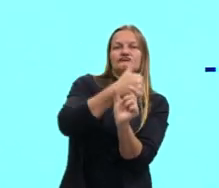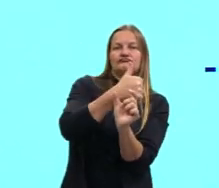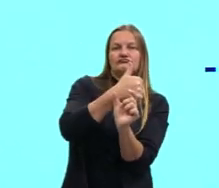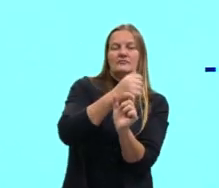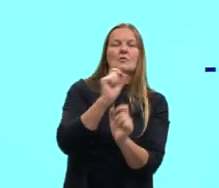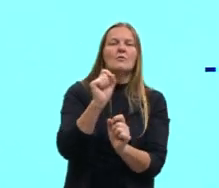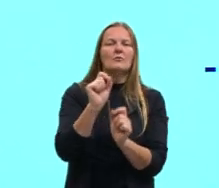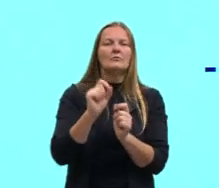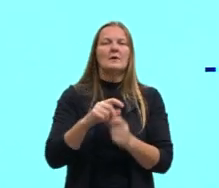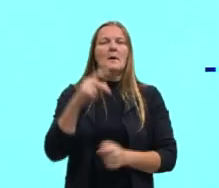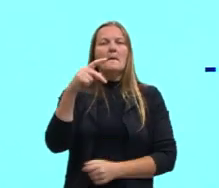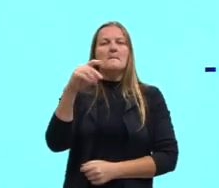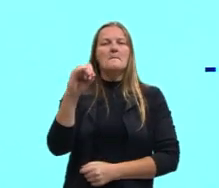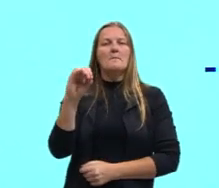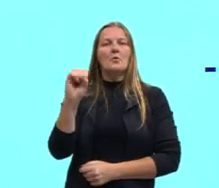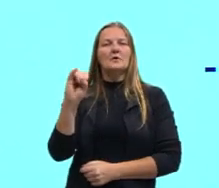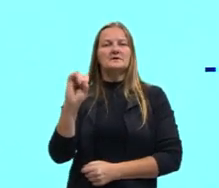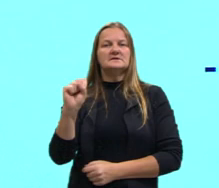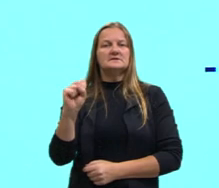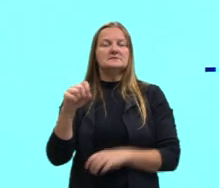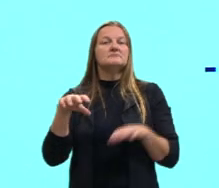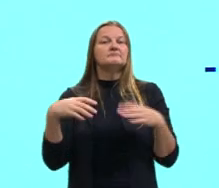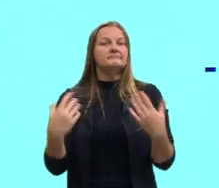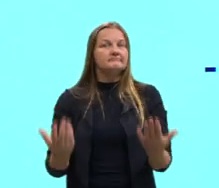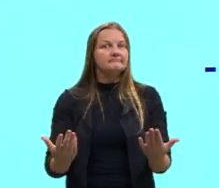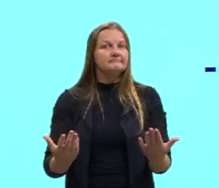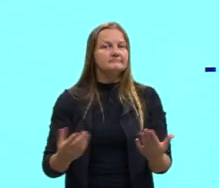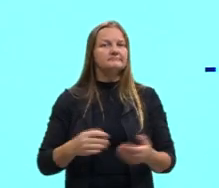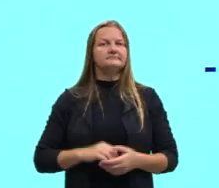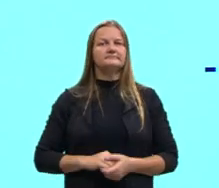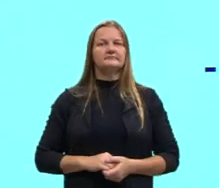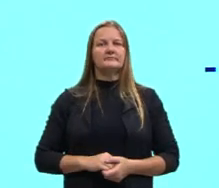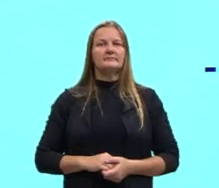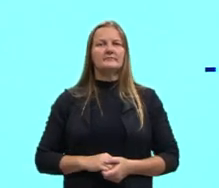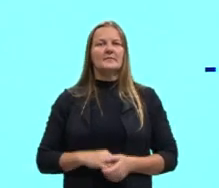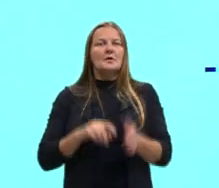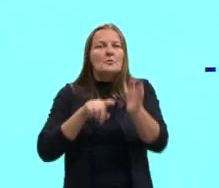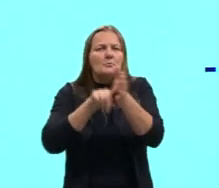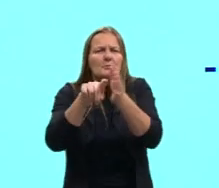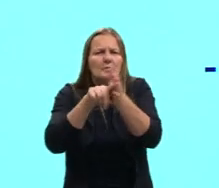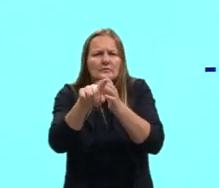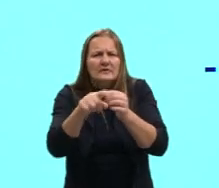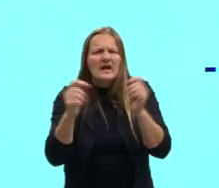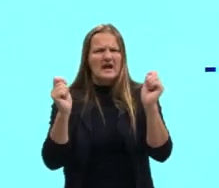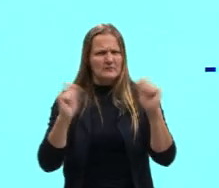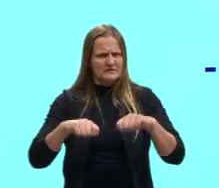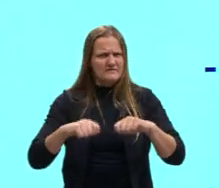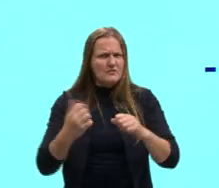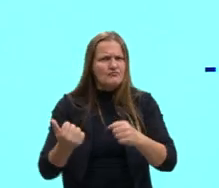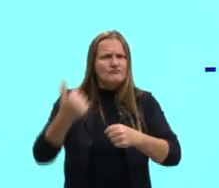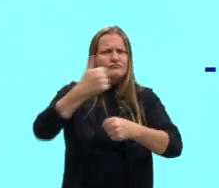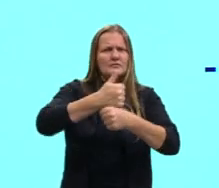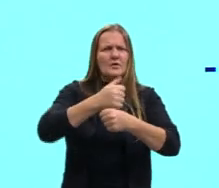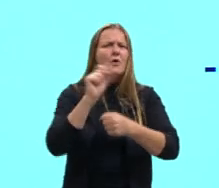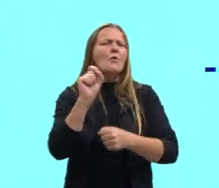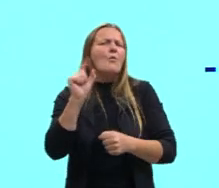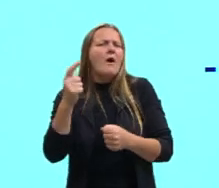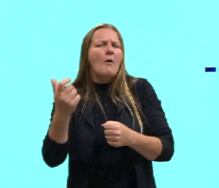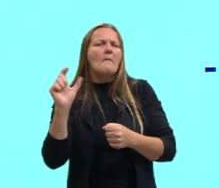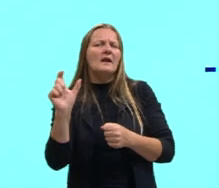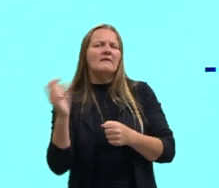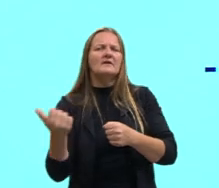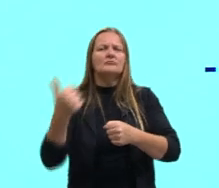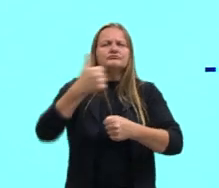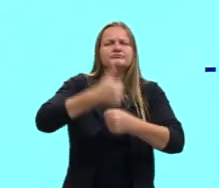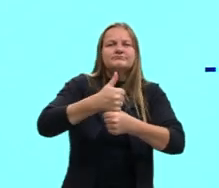aparece a palavra pois é eu pergunto se tem a possibilidade né E qual seria